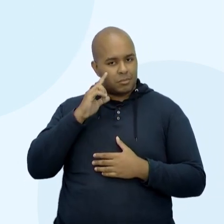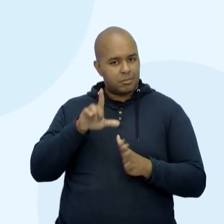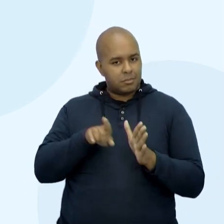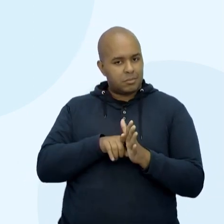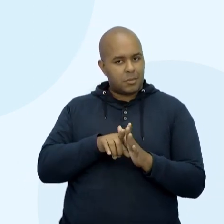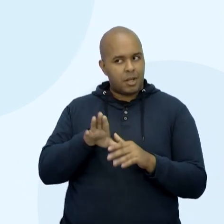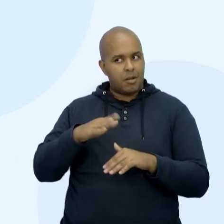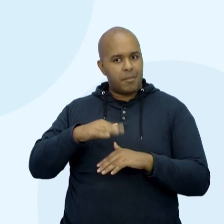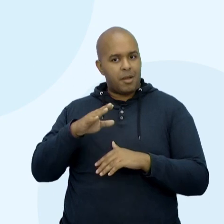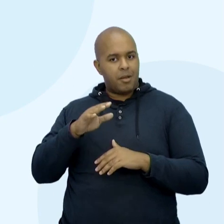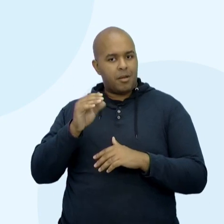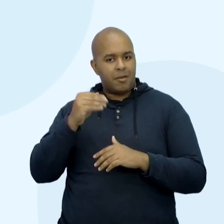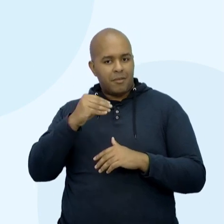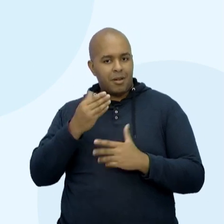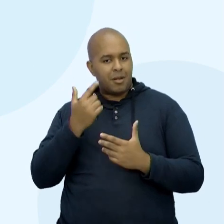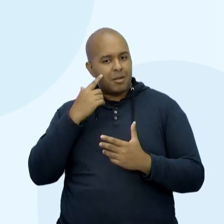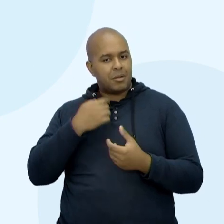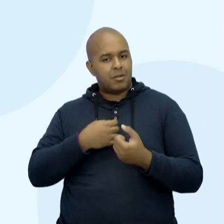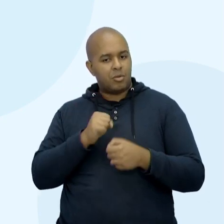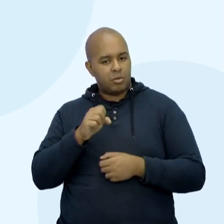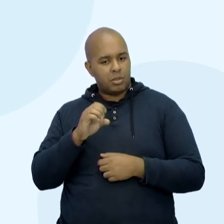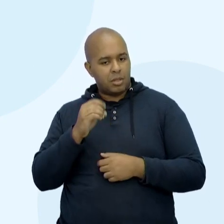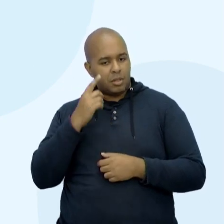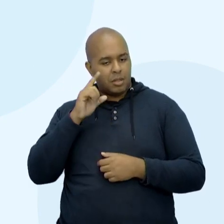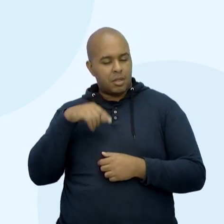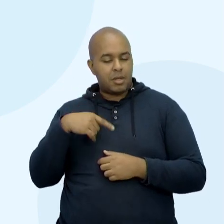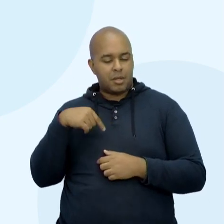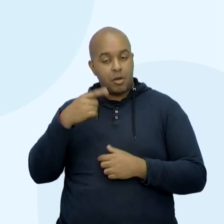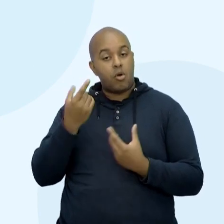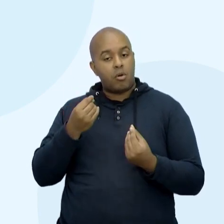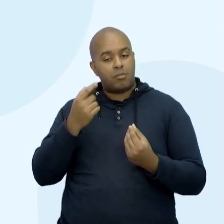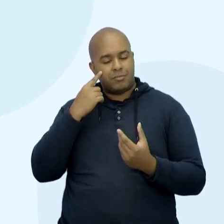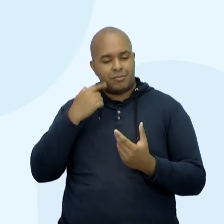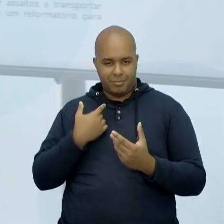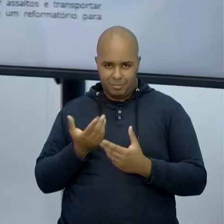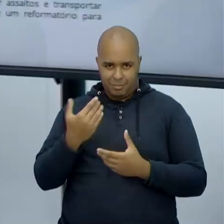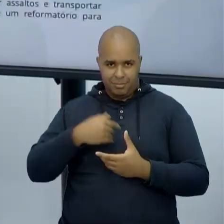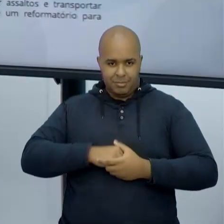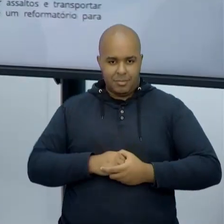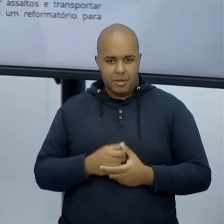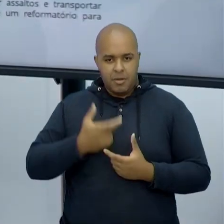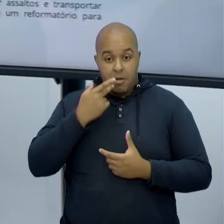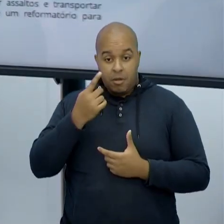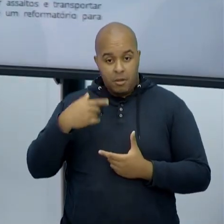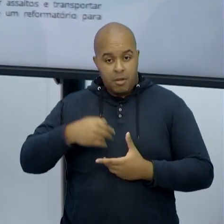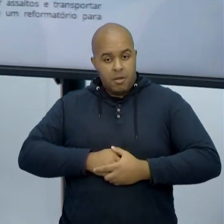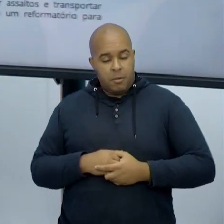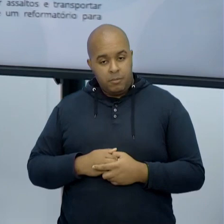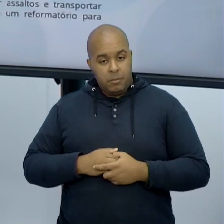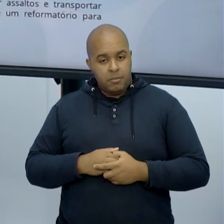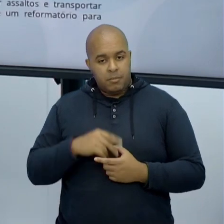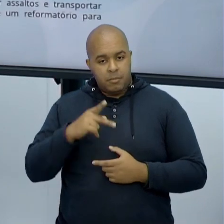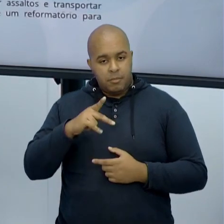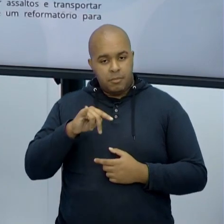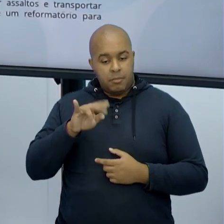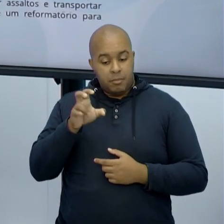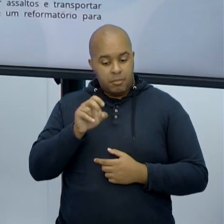Mais Fraco, de 1980. Hector Babenco, Brasil. Gente, vem cá, tem que falar.